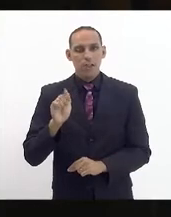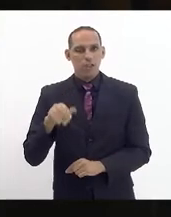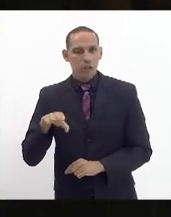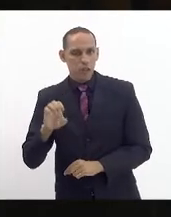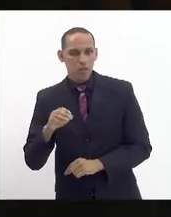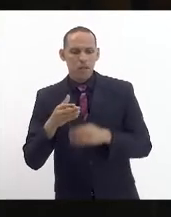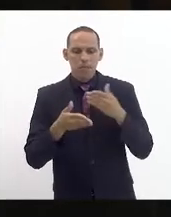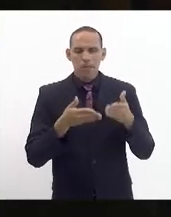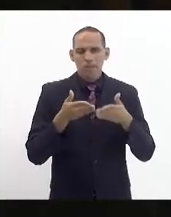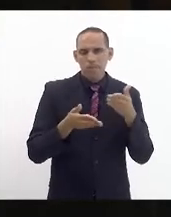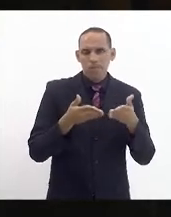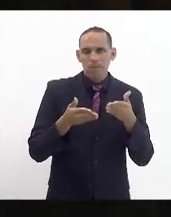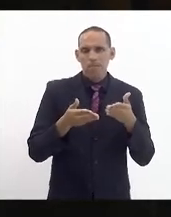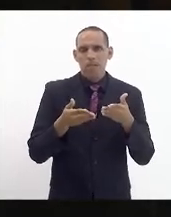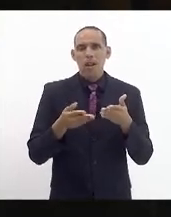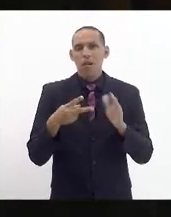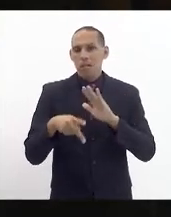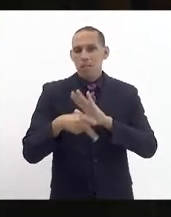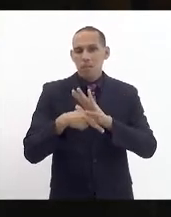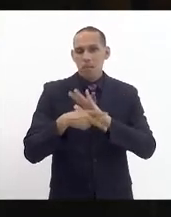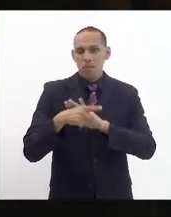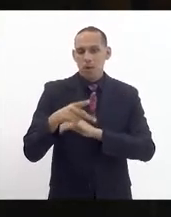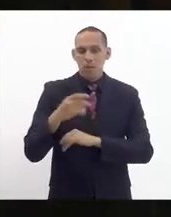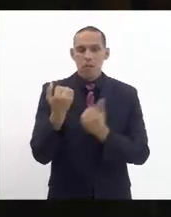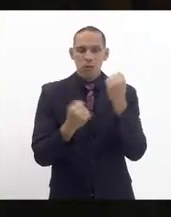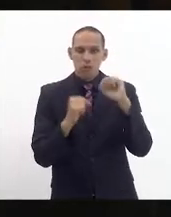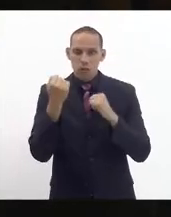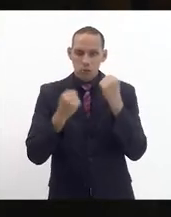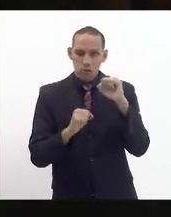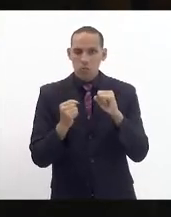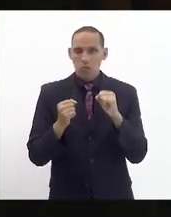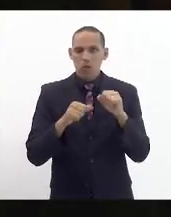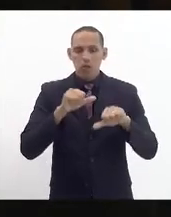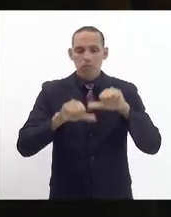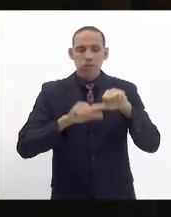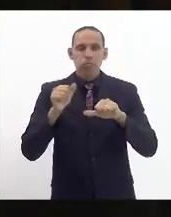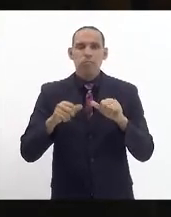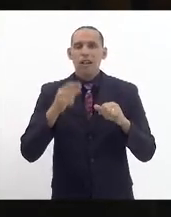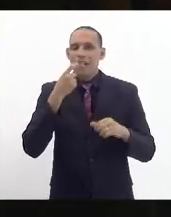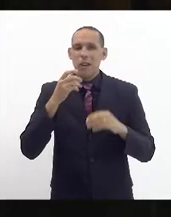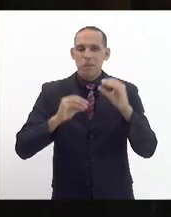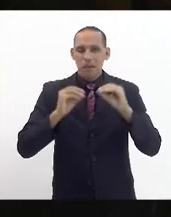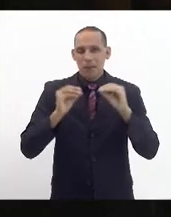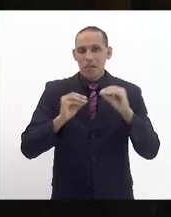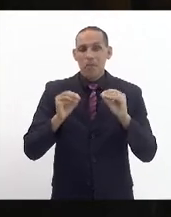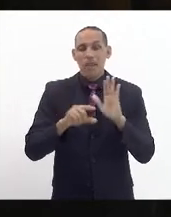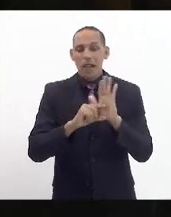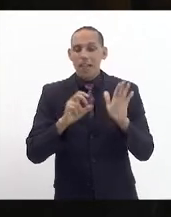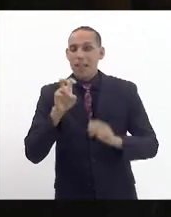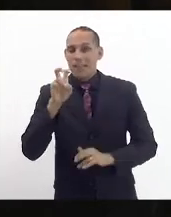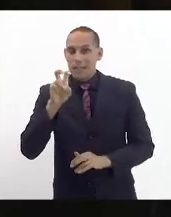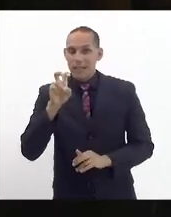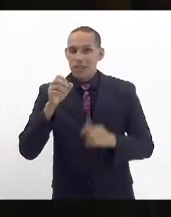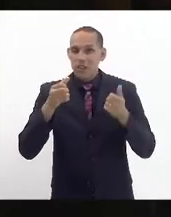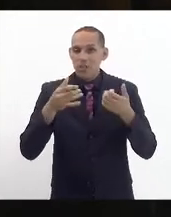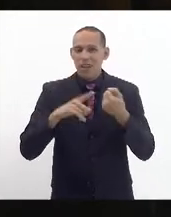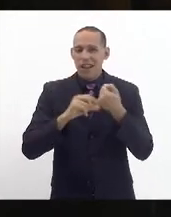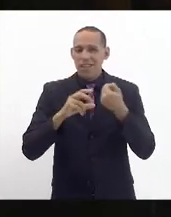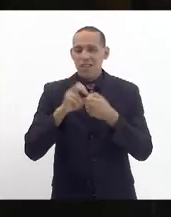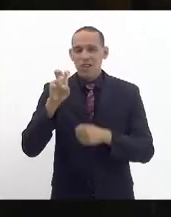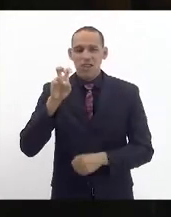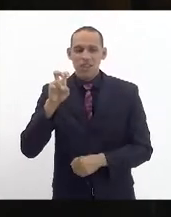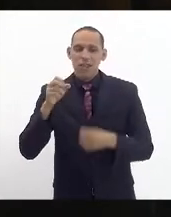diferenciado para a indústria de transformação plástica, e o seu artigo 5º diz que eventuais estabelecimentos atraídos pela